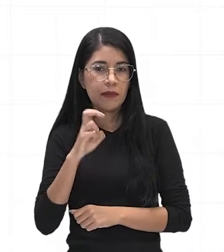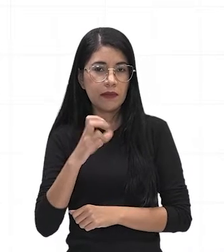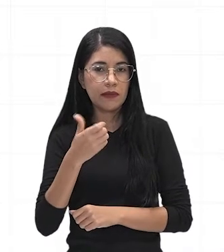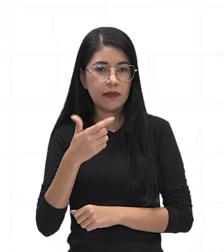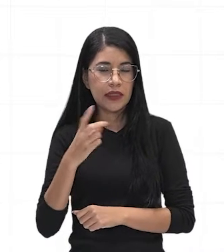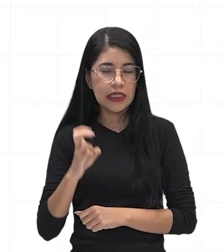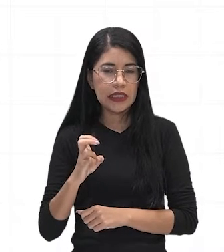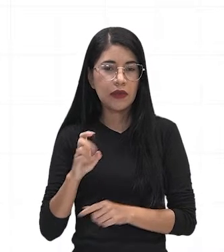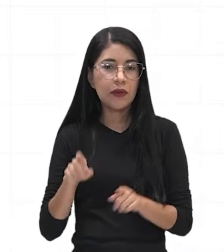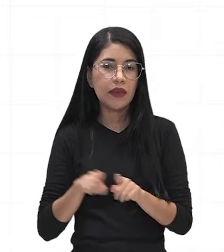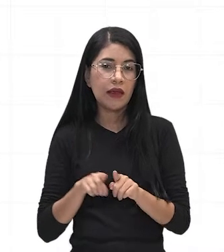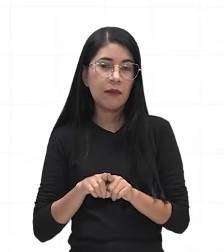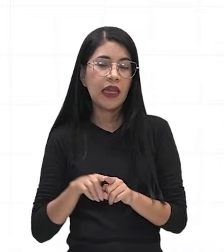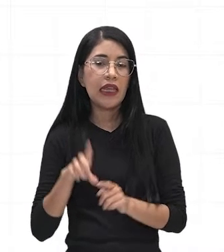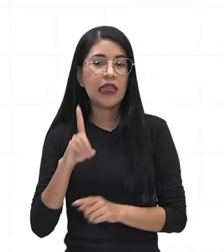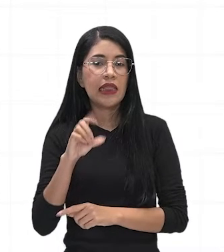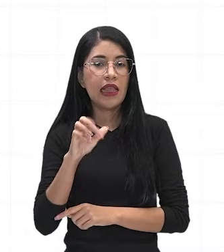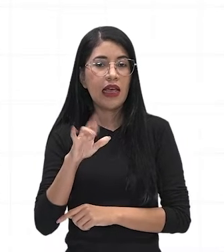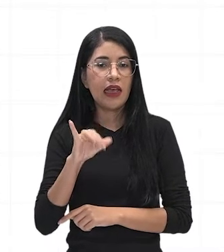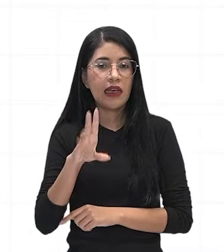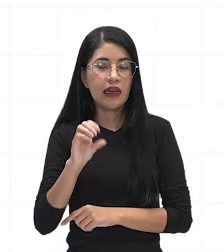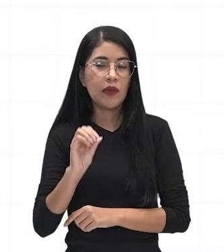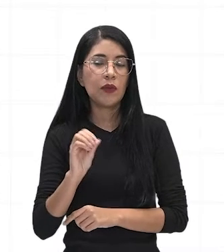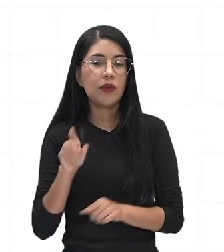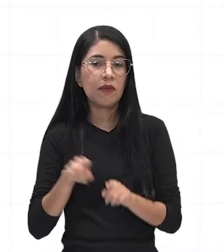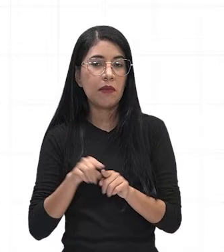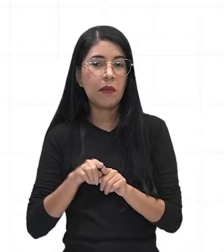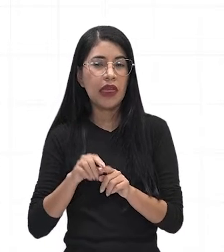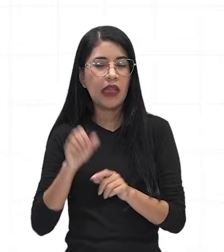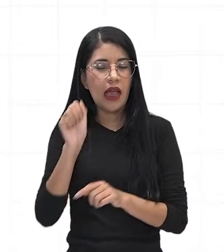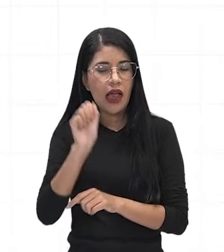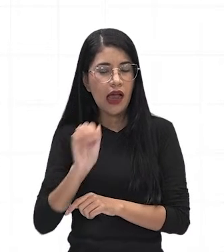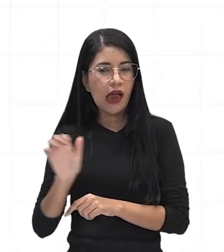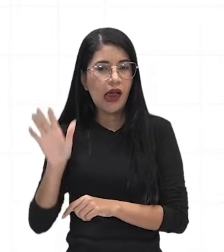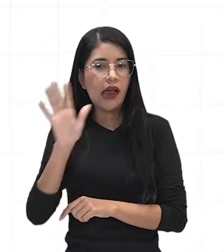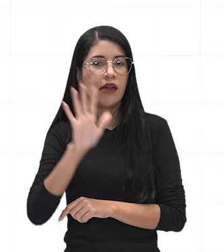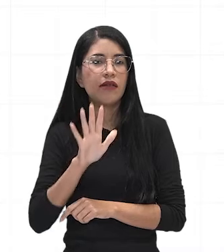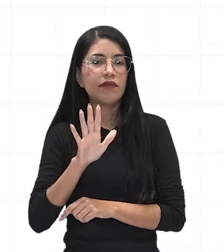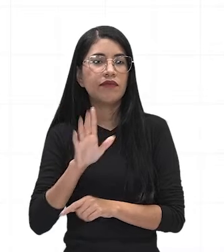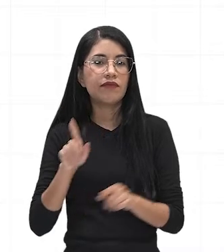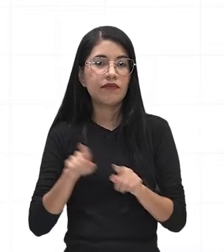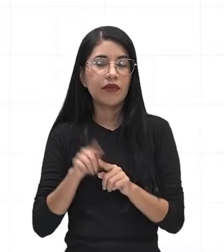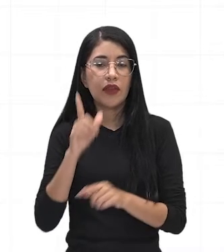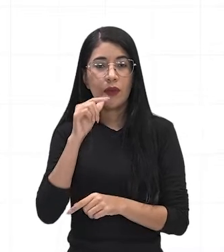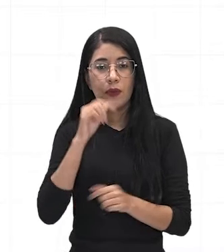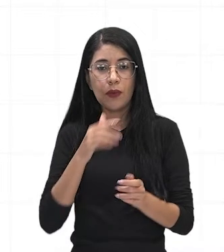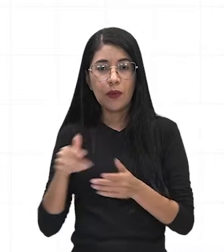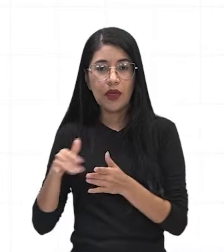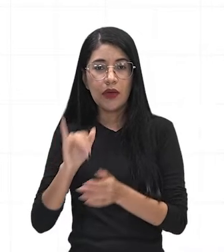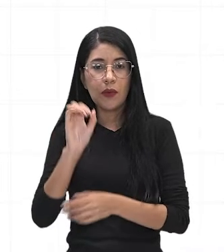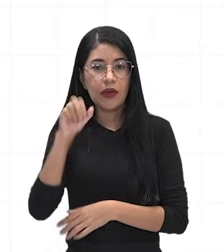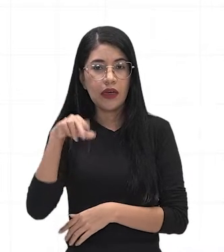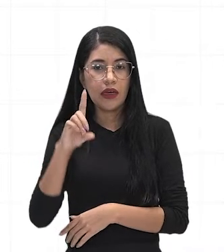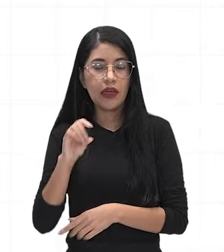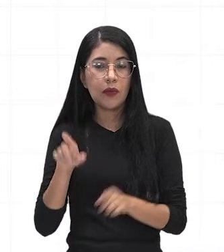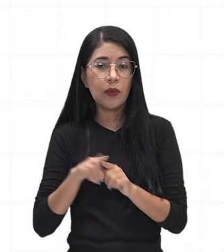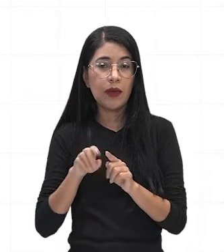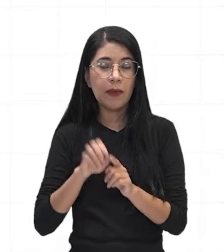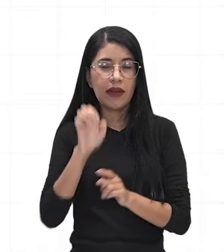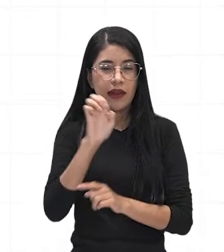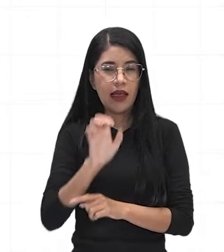Dario I, que dominou a Ásia até o Vale do Rio Indo e também uma pequena parte da